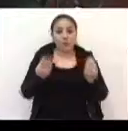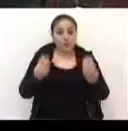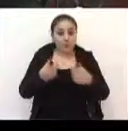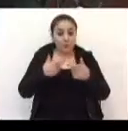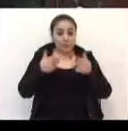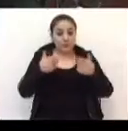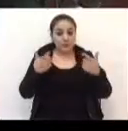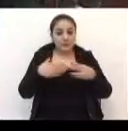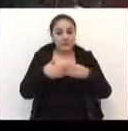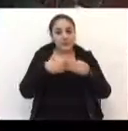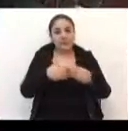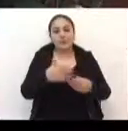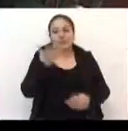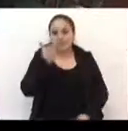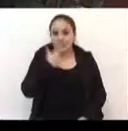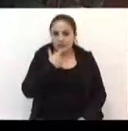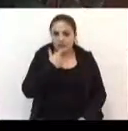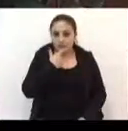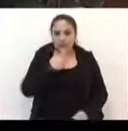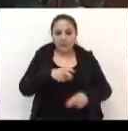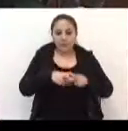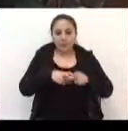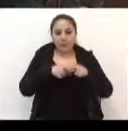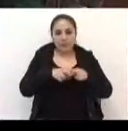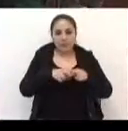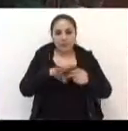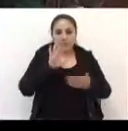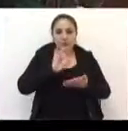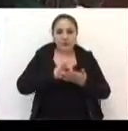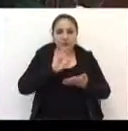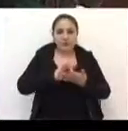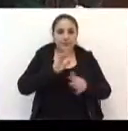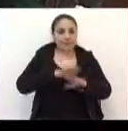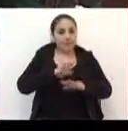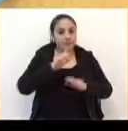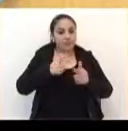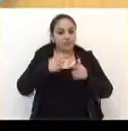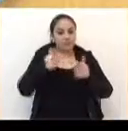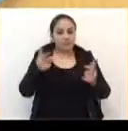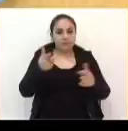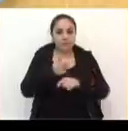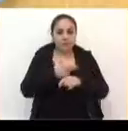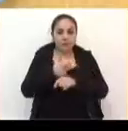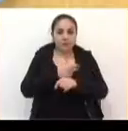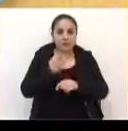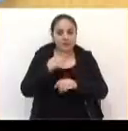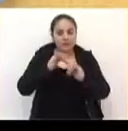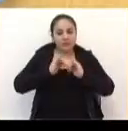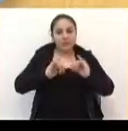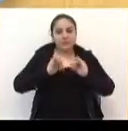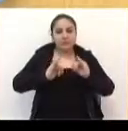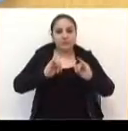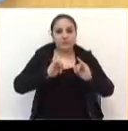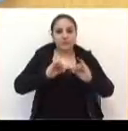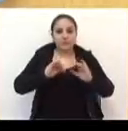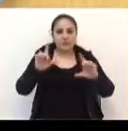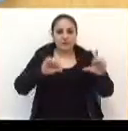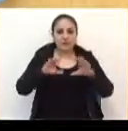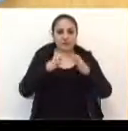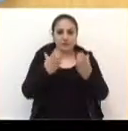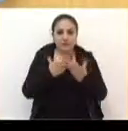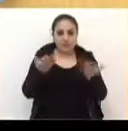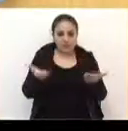bastante grande de acompanhamento das crianças. Então, essa tem sido atualmente a nossa maior procura. E estas foram as informações do